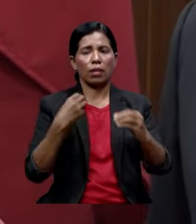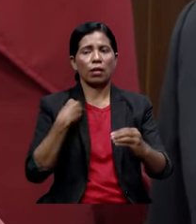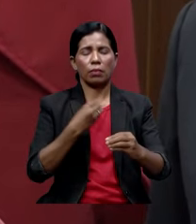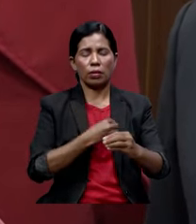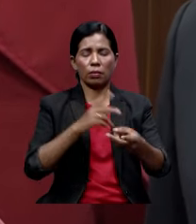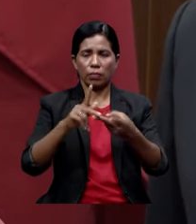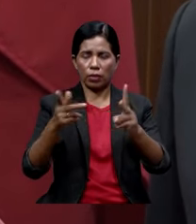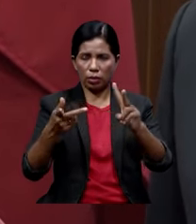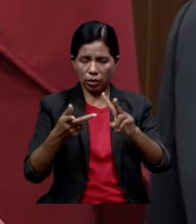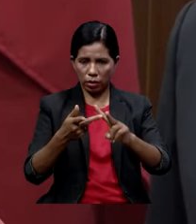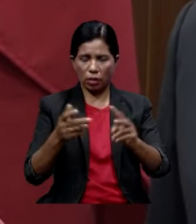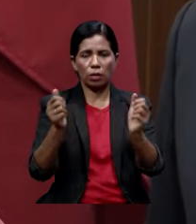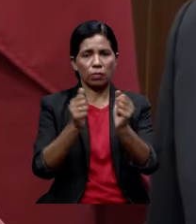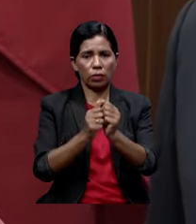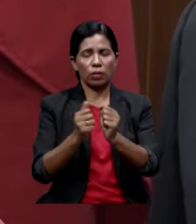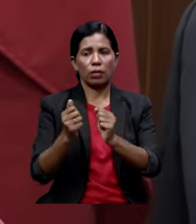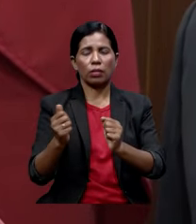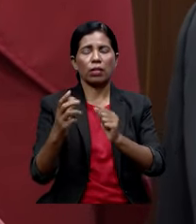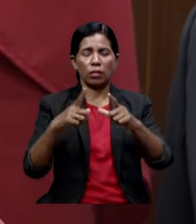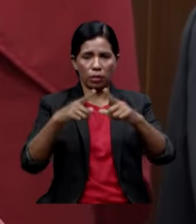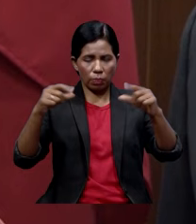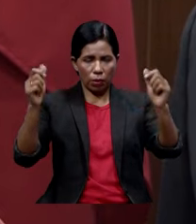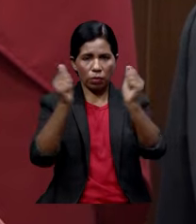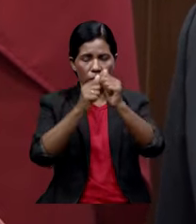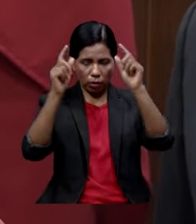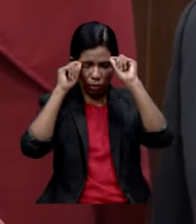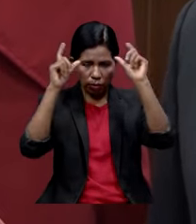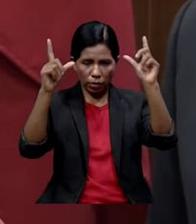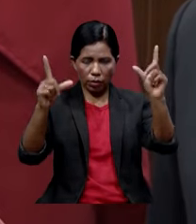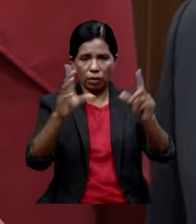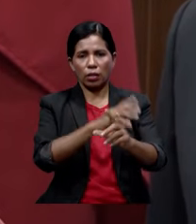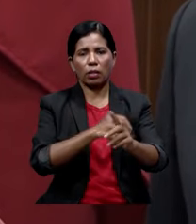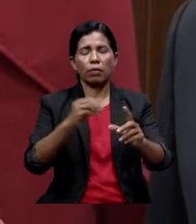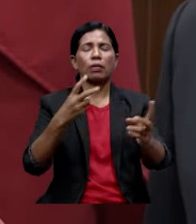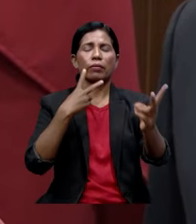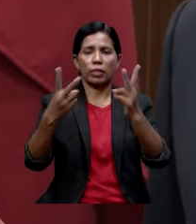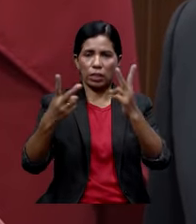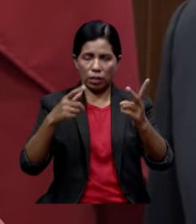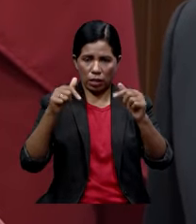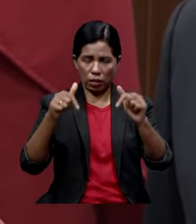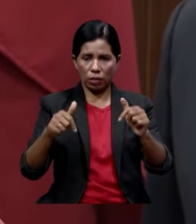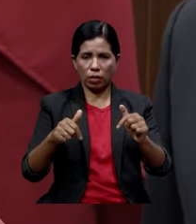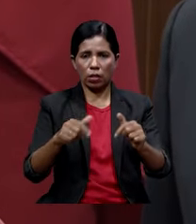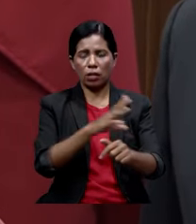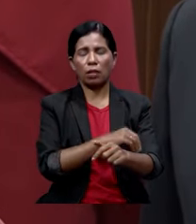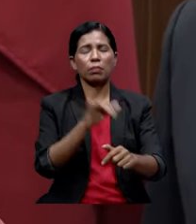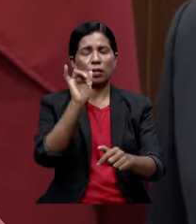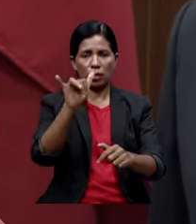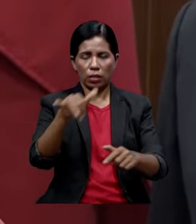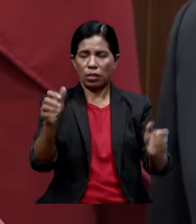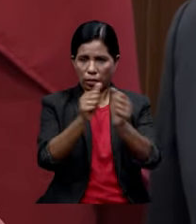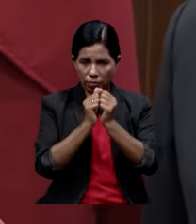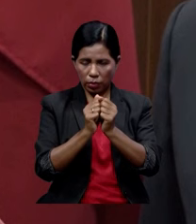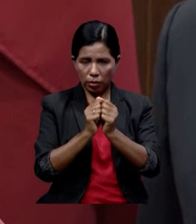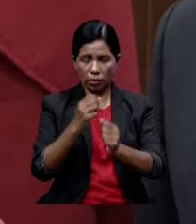parceria abrangente entre o Japão e Timor-Leste através desta visita e concordamos com